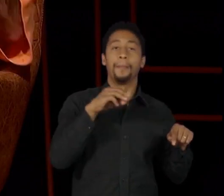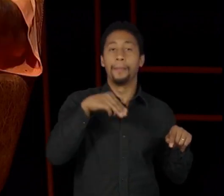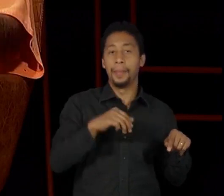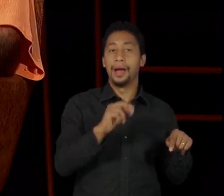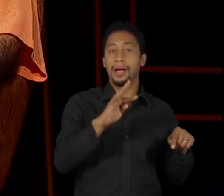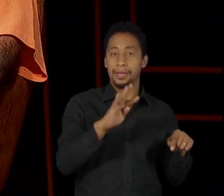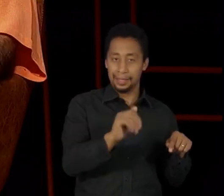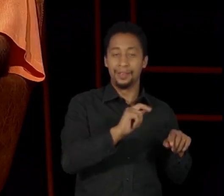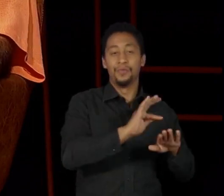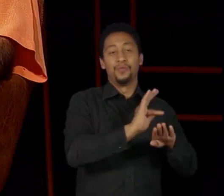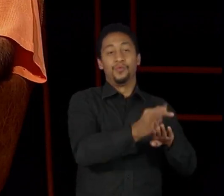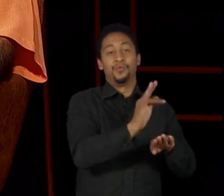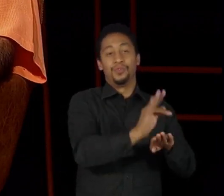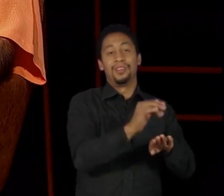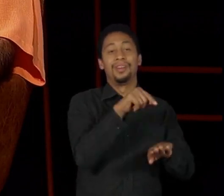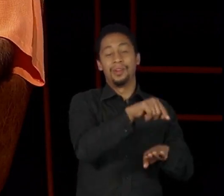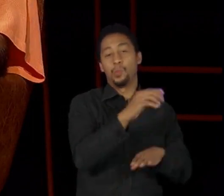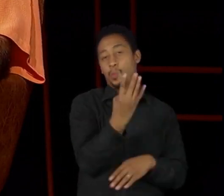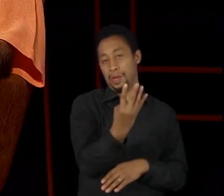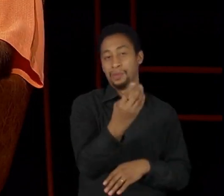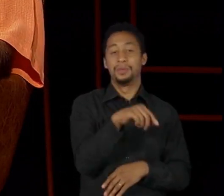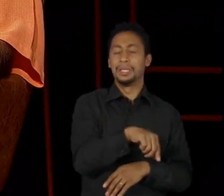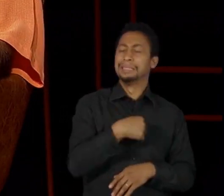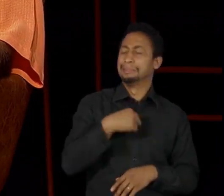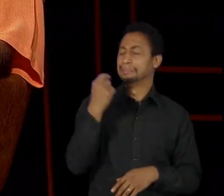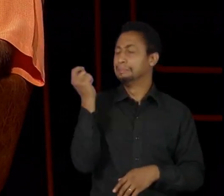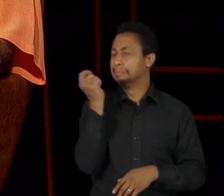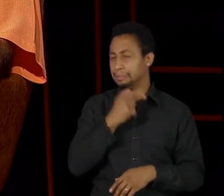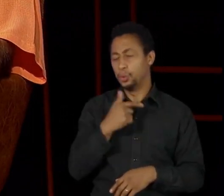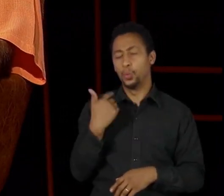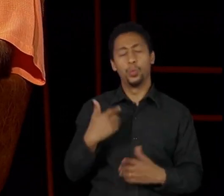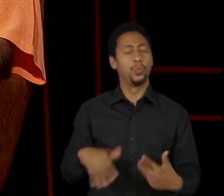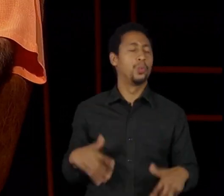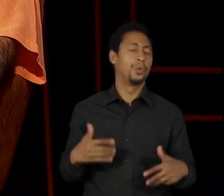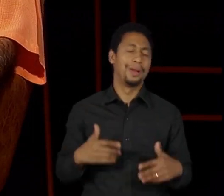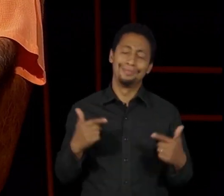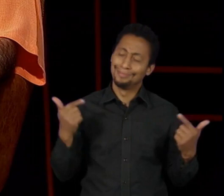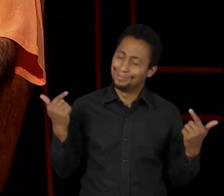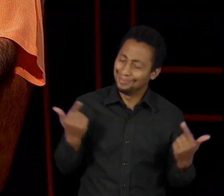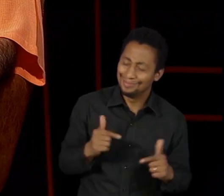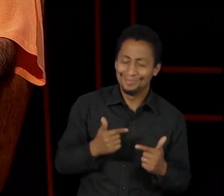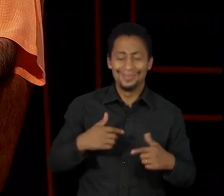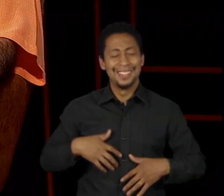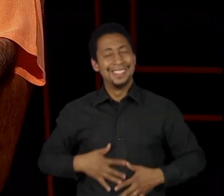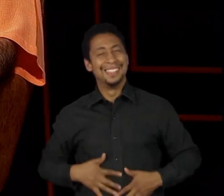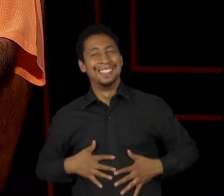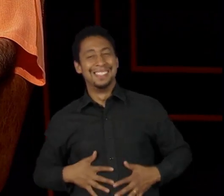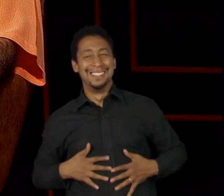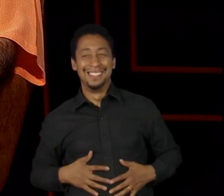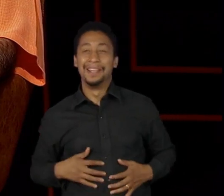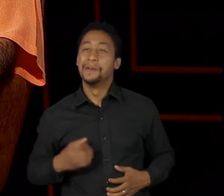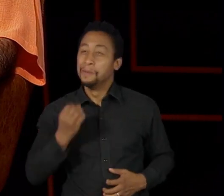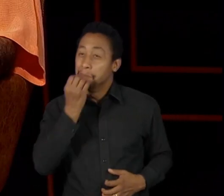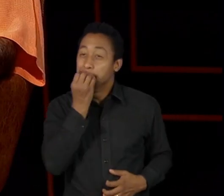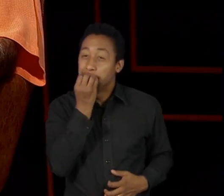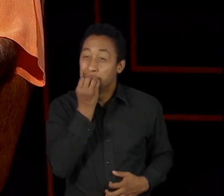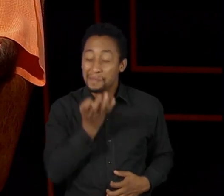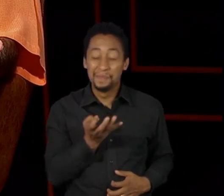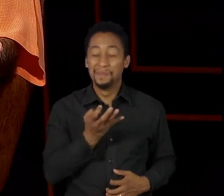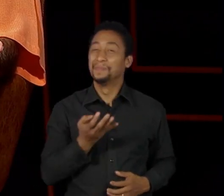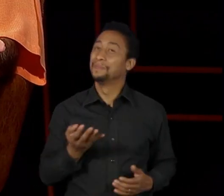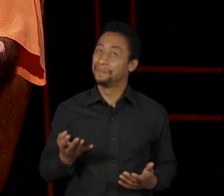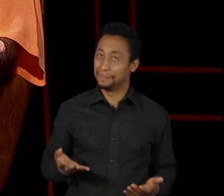no Fusquinha, né? Então era muito engraçado, cara, e risada o tempo todo. Era muito bom, foi fantástico. E